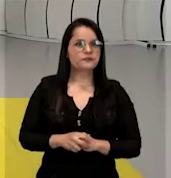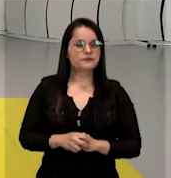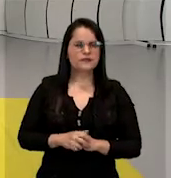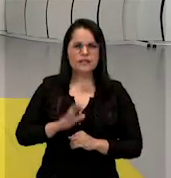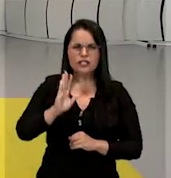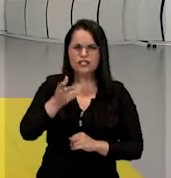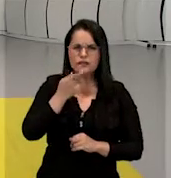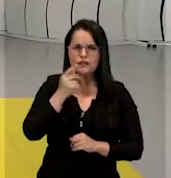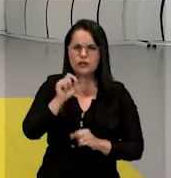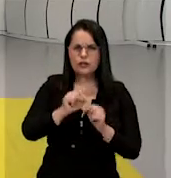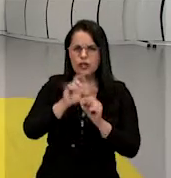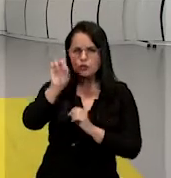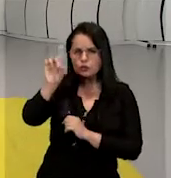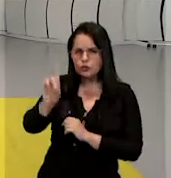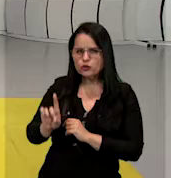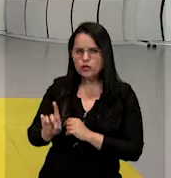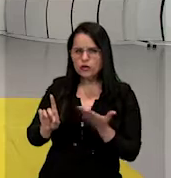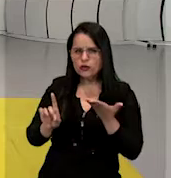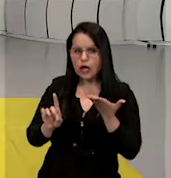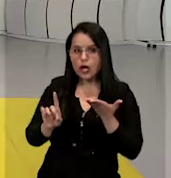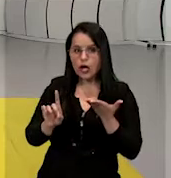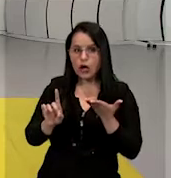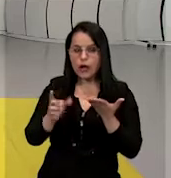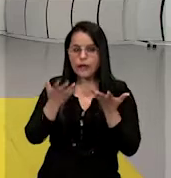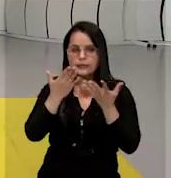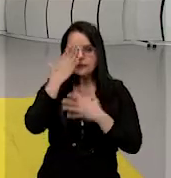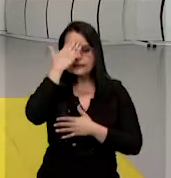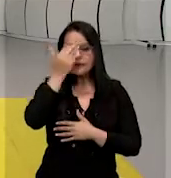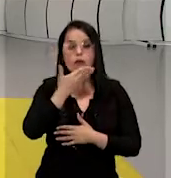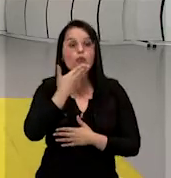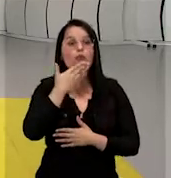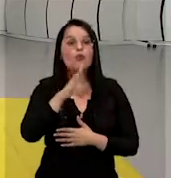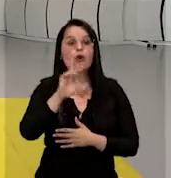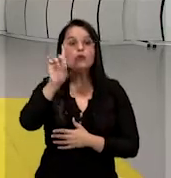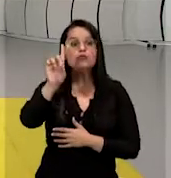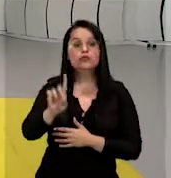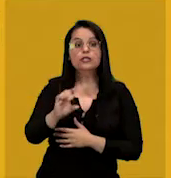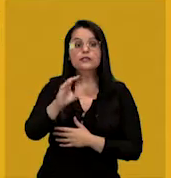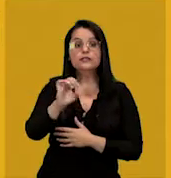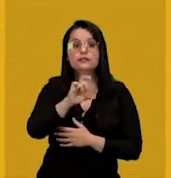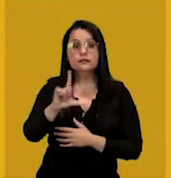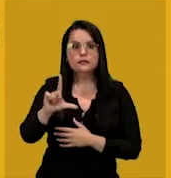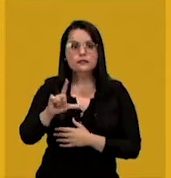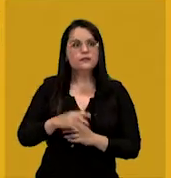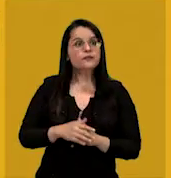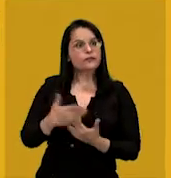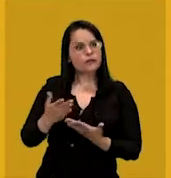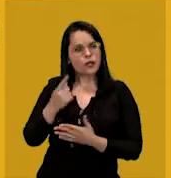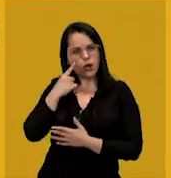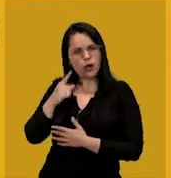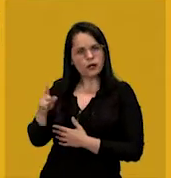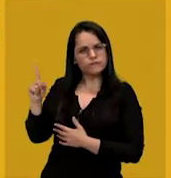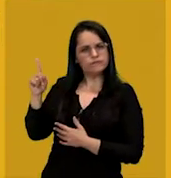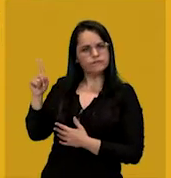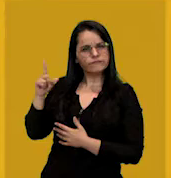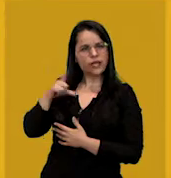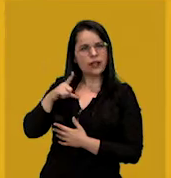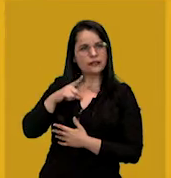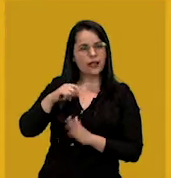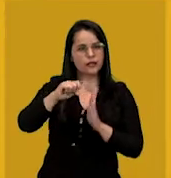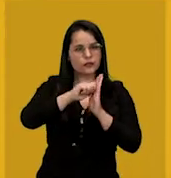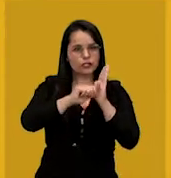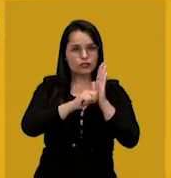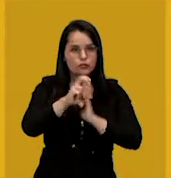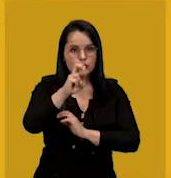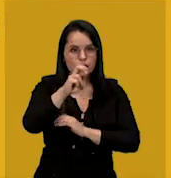Já que falamos do direito, vamos falar dos direitos civis? Bem, os direitos civis eles estão previstos lá no artigo